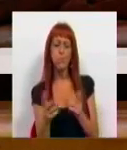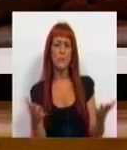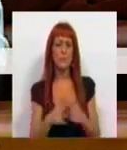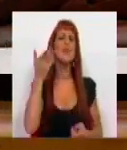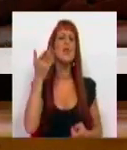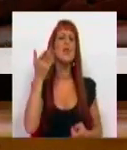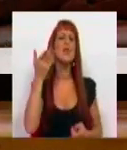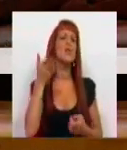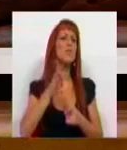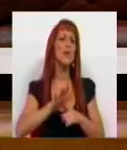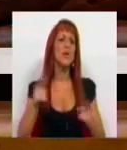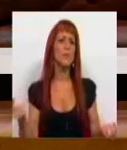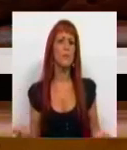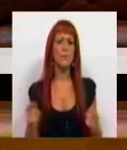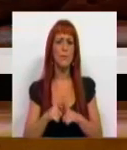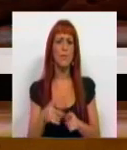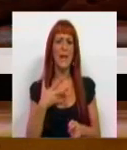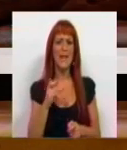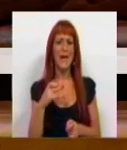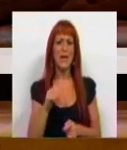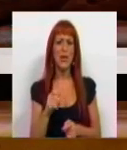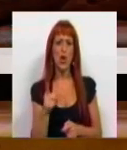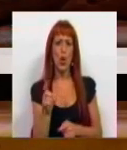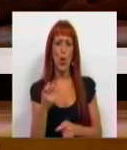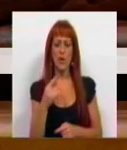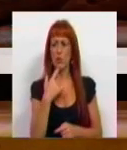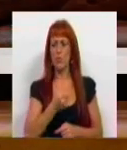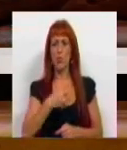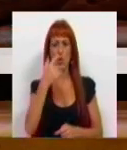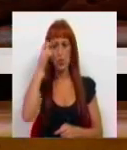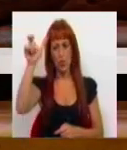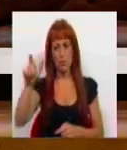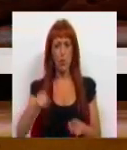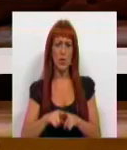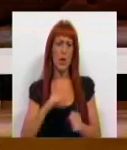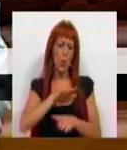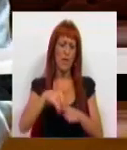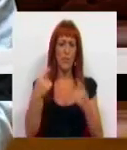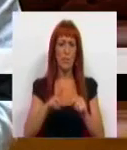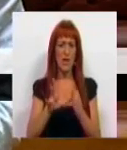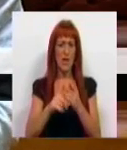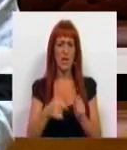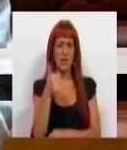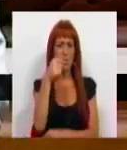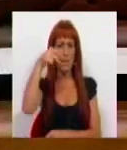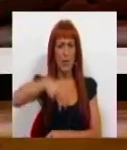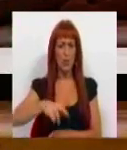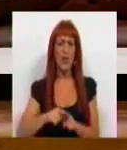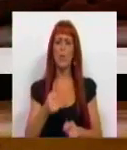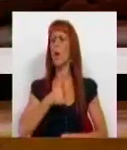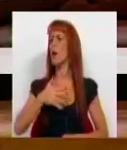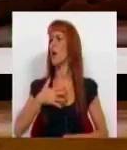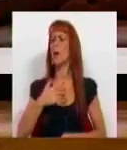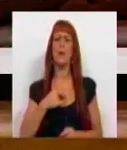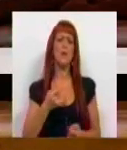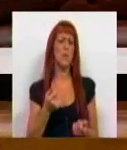puramente subjetiva. Por exemplo, o caso de Dias Loureiro. Para muita gente, Dias Loureiro, que esteve envolvido no assalto do BPN, é um empresário